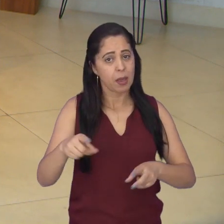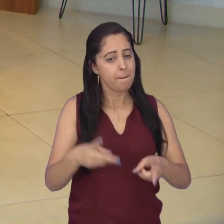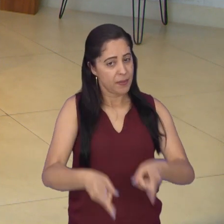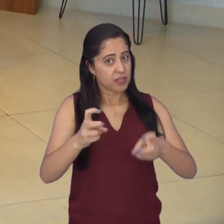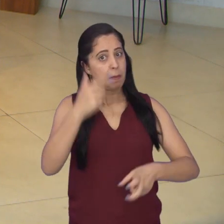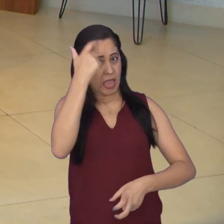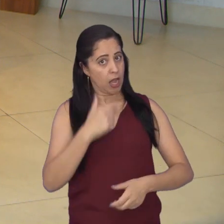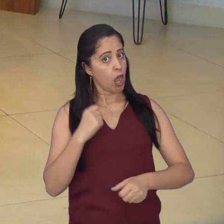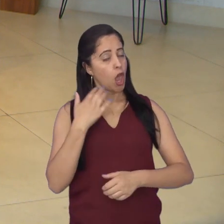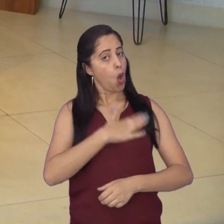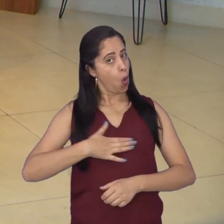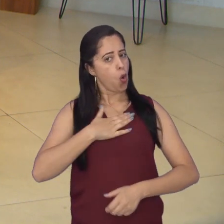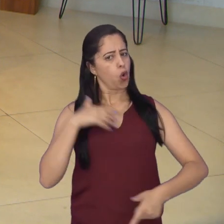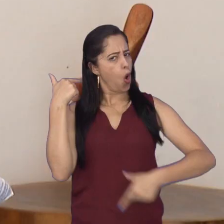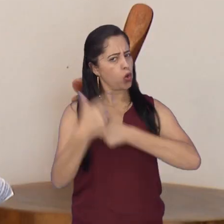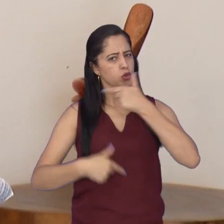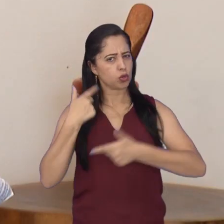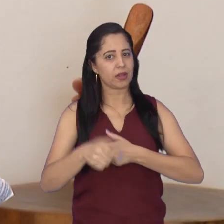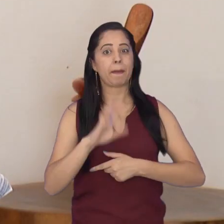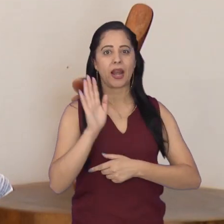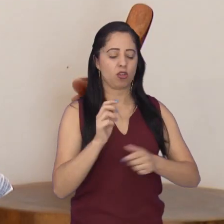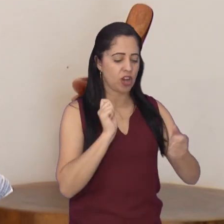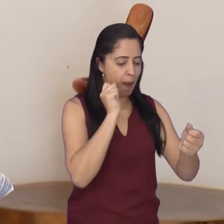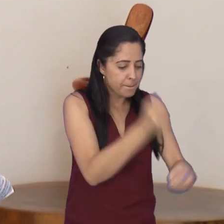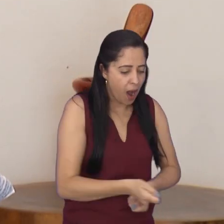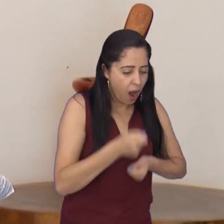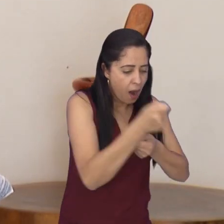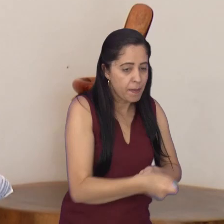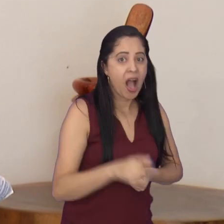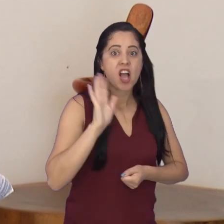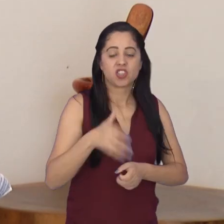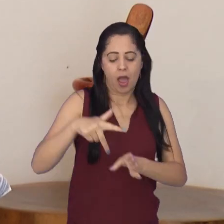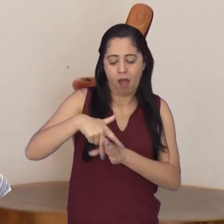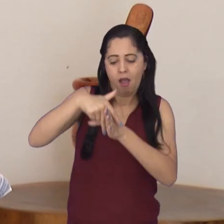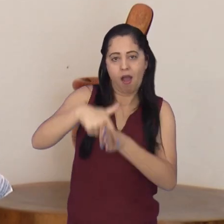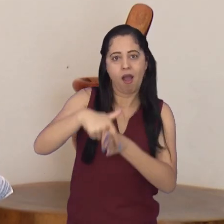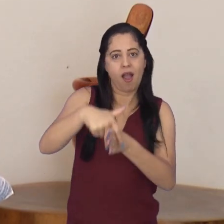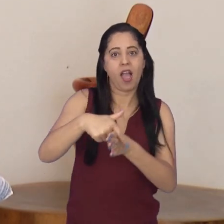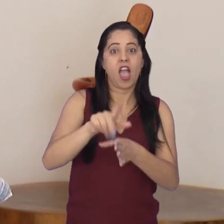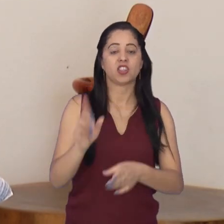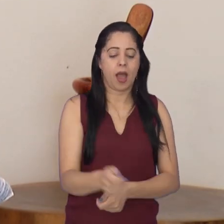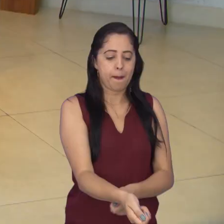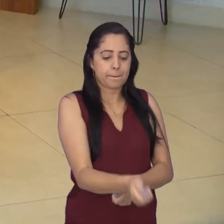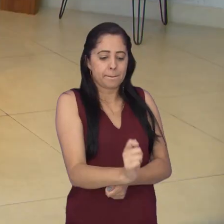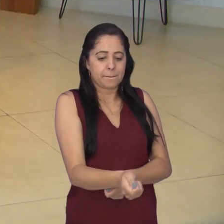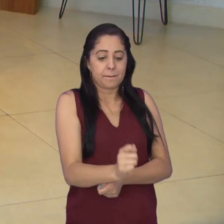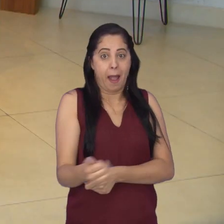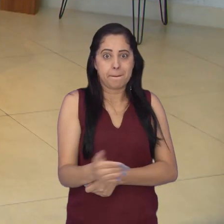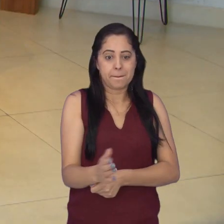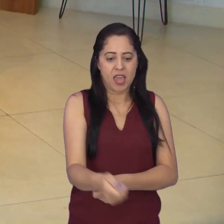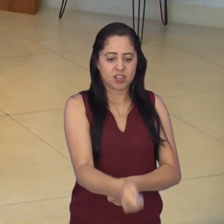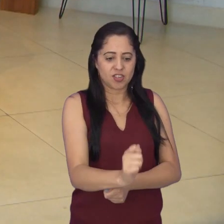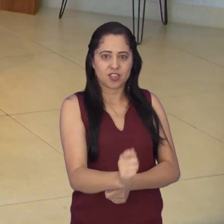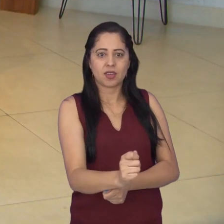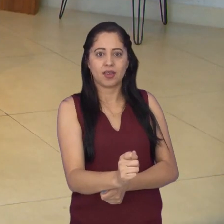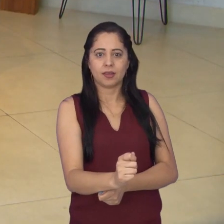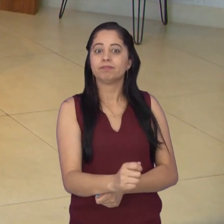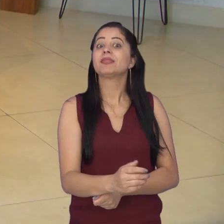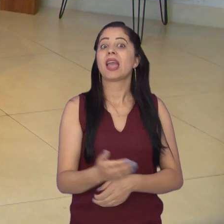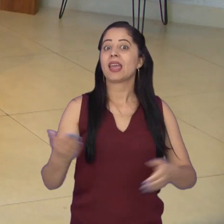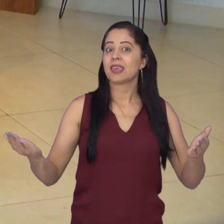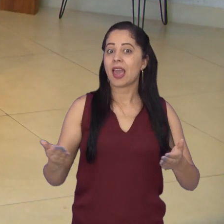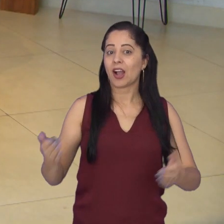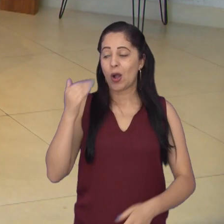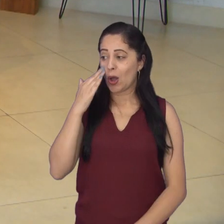gosto de colocar a mão na massa, já peguei na enxada, já andei a cavalo, já fui pescar. E hoje eu estou em um espaço com